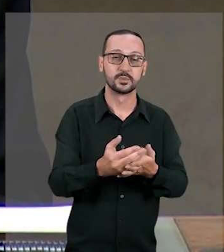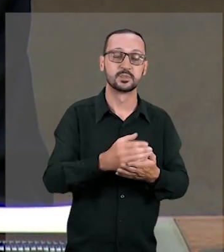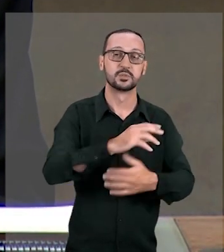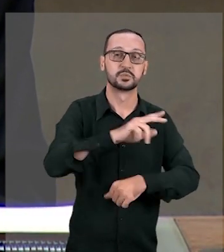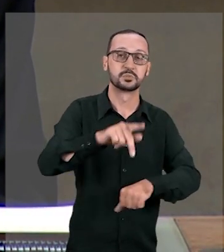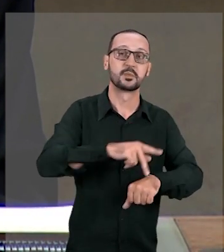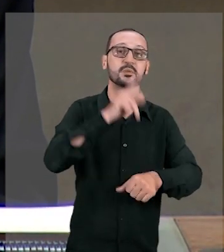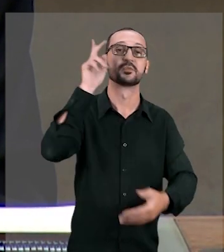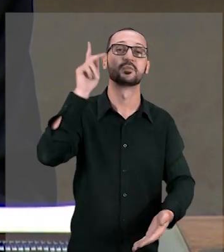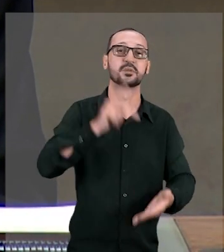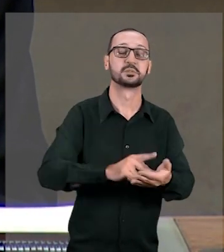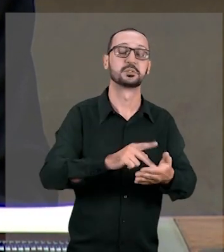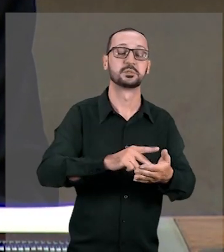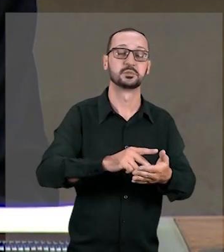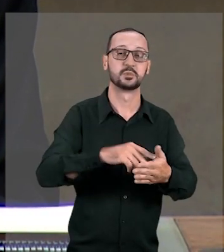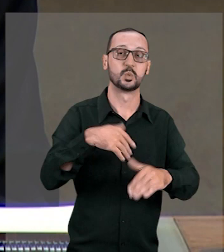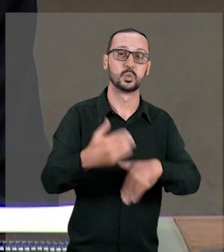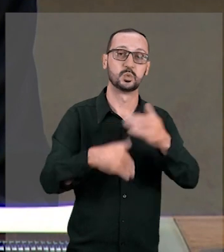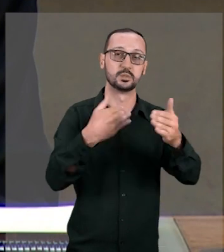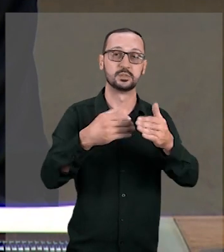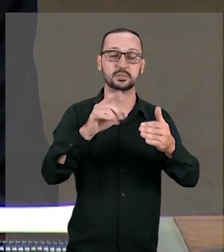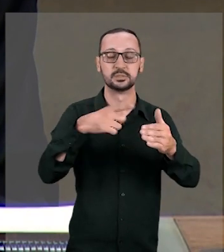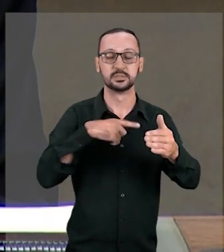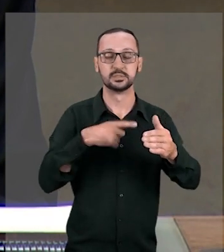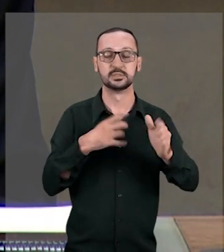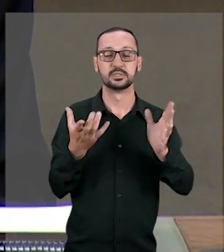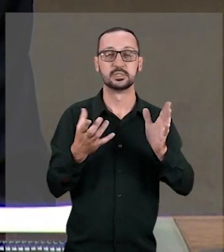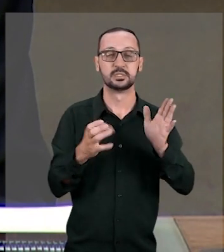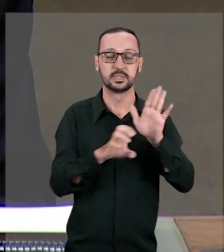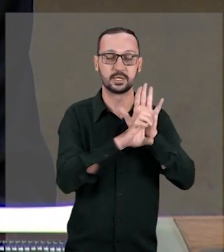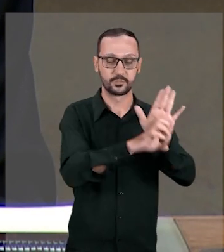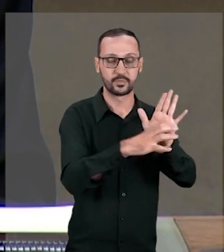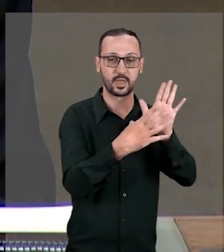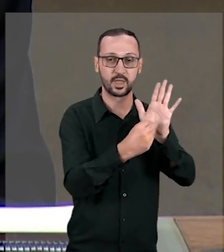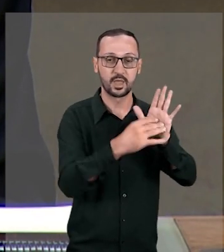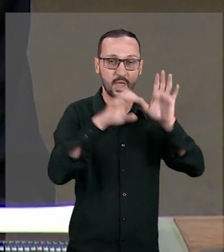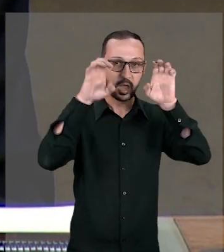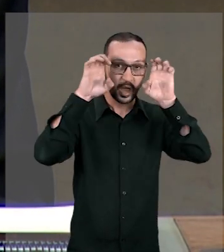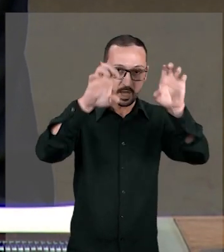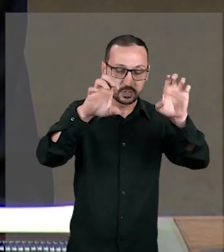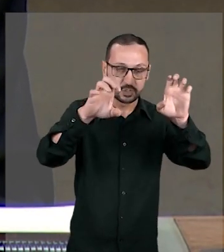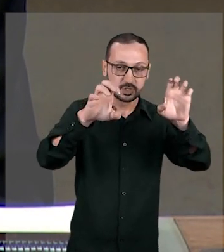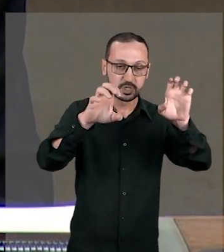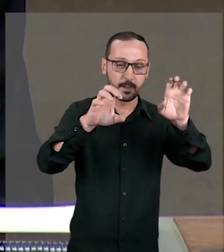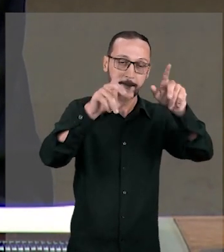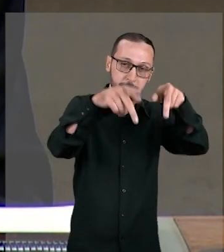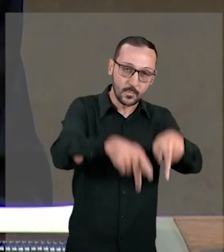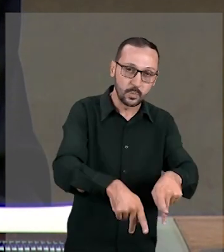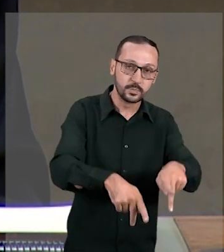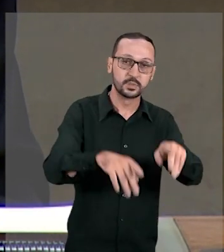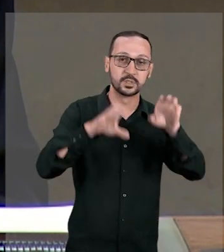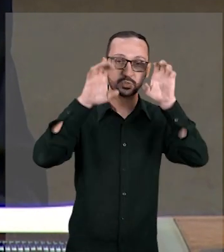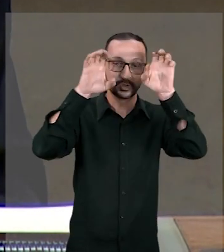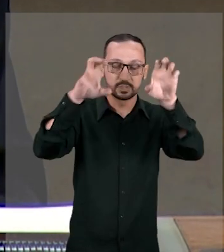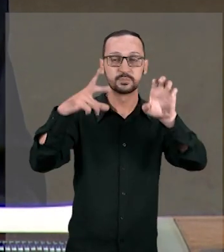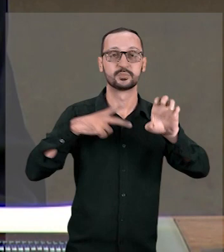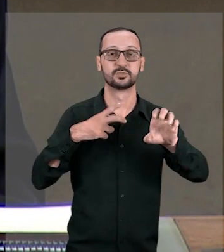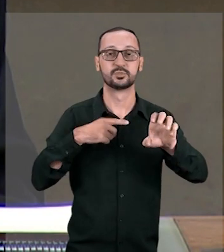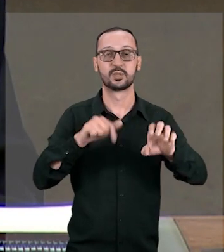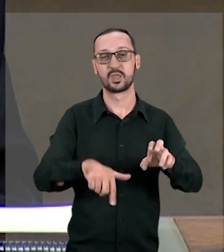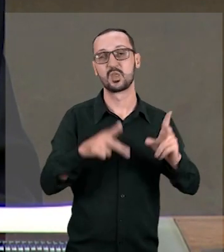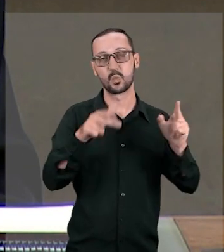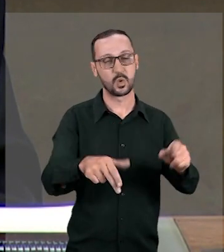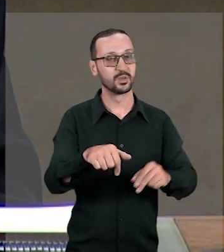países verdadeiramente desenvolvidos com os padrões de ética pública e de ética privada que se praticavam no